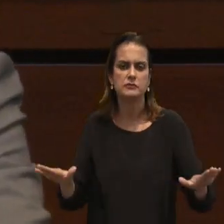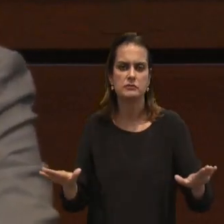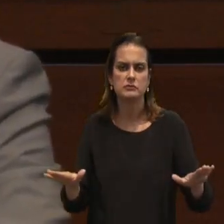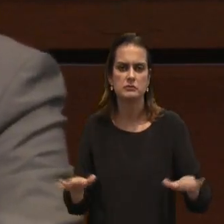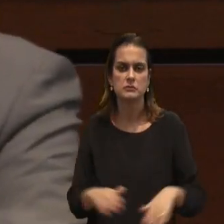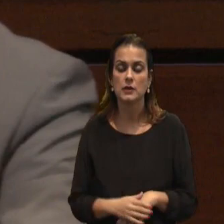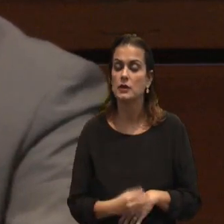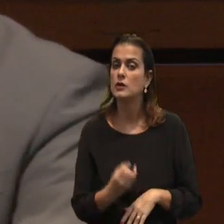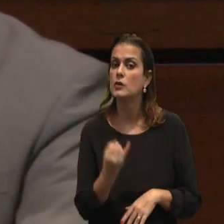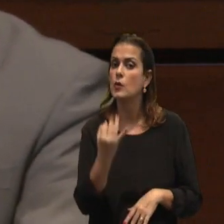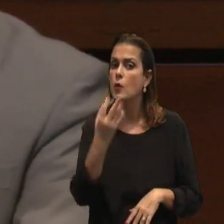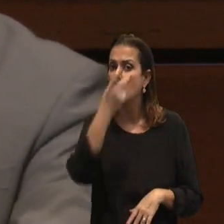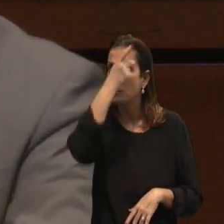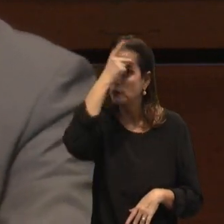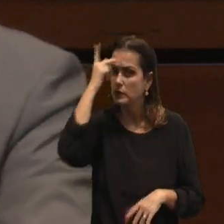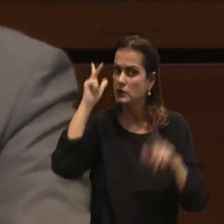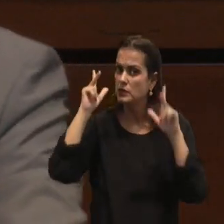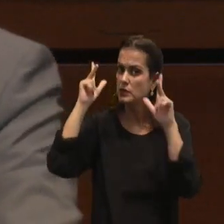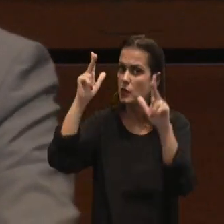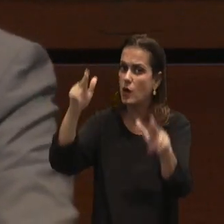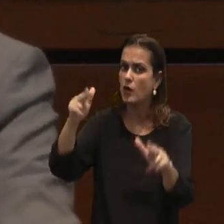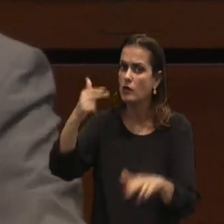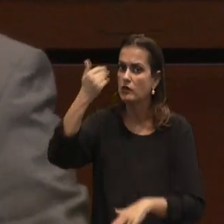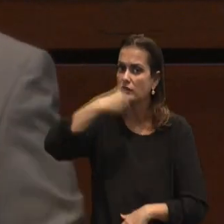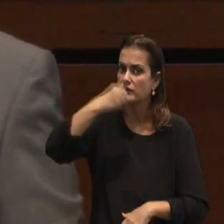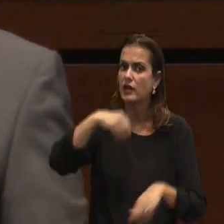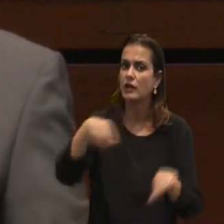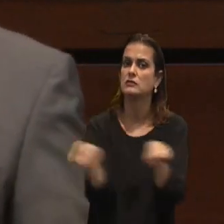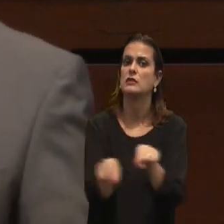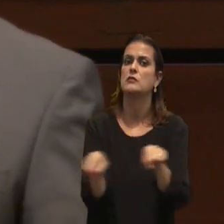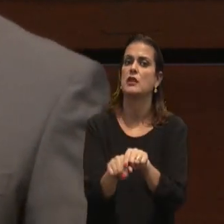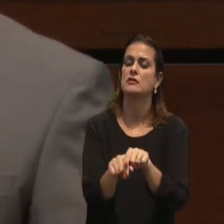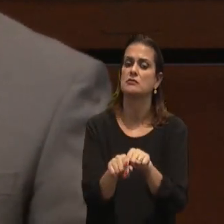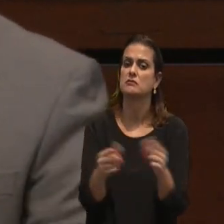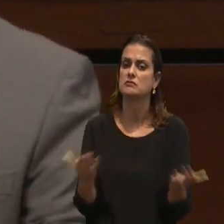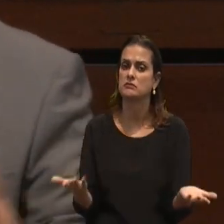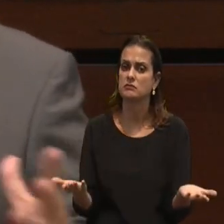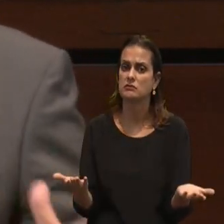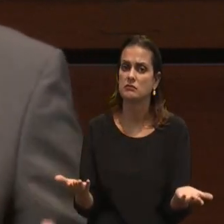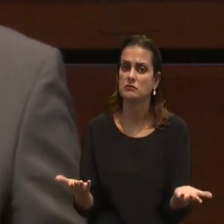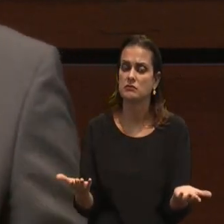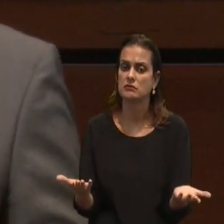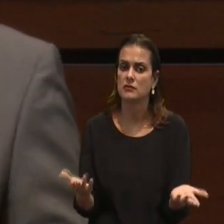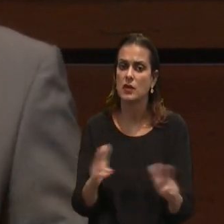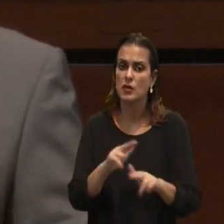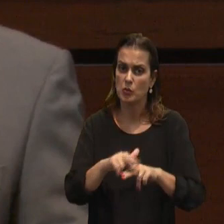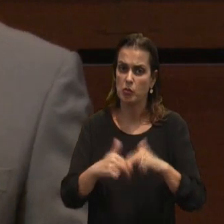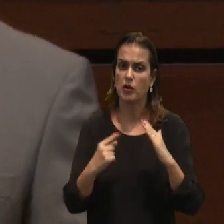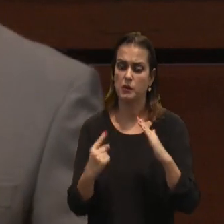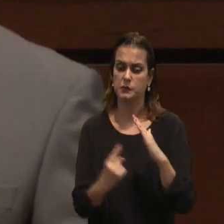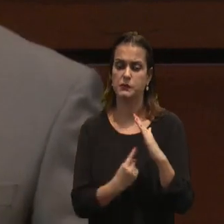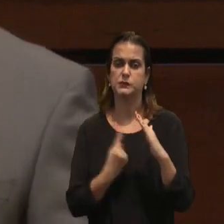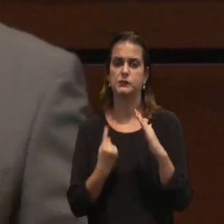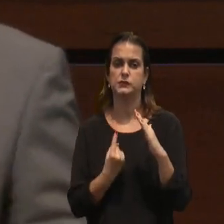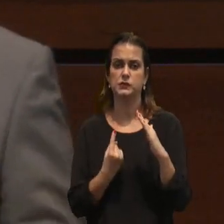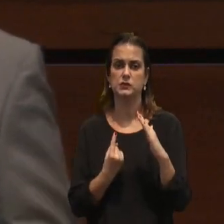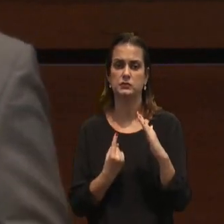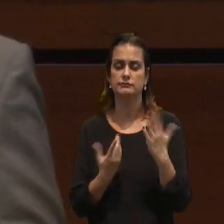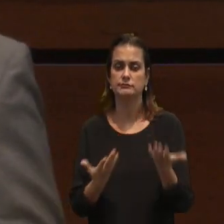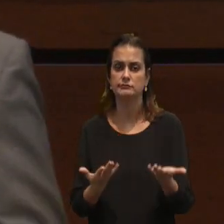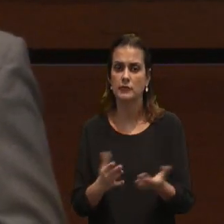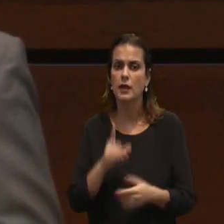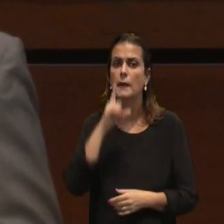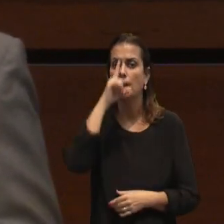Quantos talvez estejam se enfraquecendo em virtude deste distanciamento? São